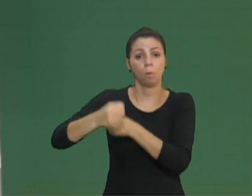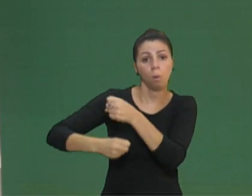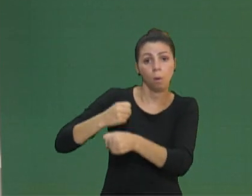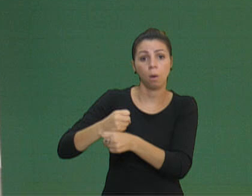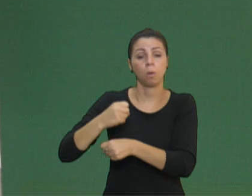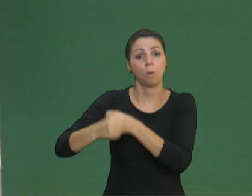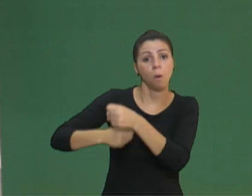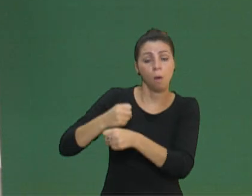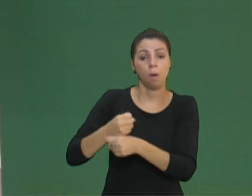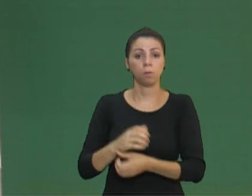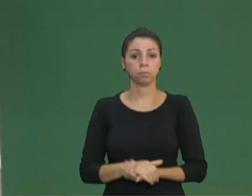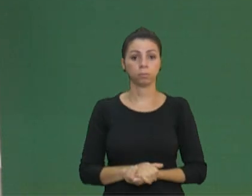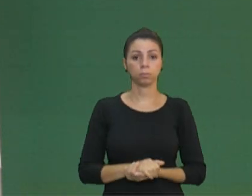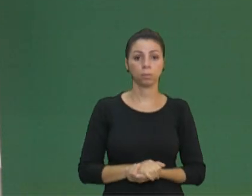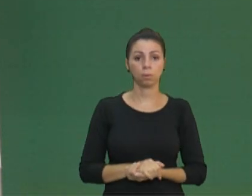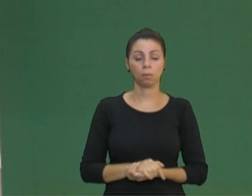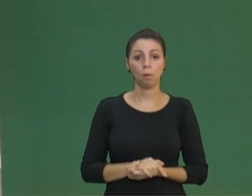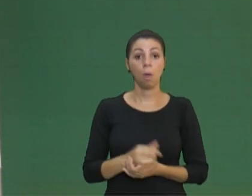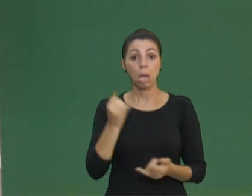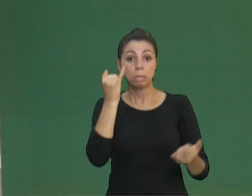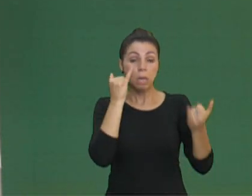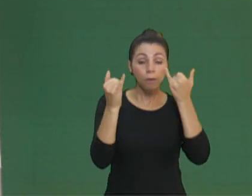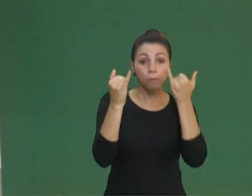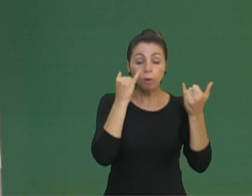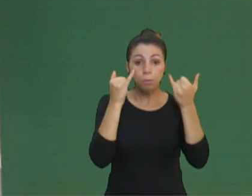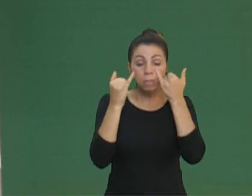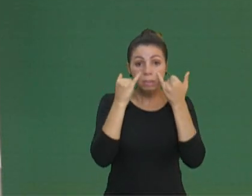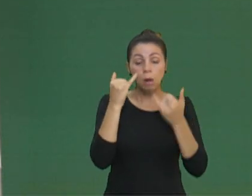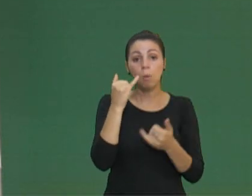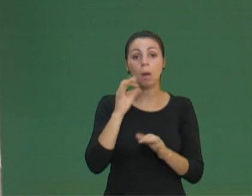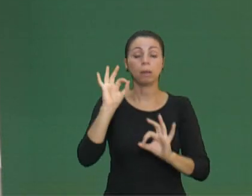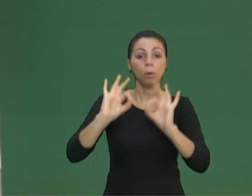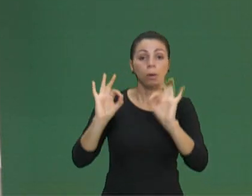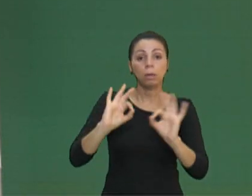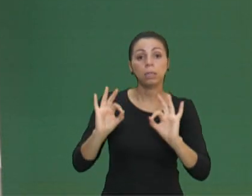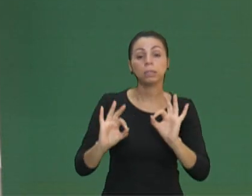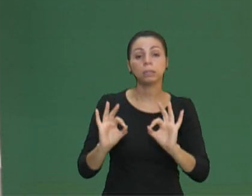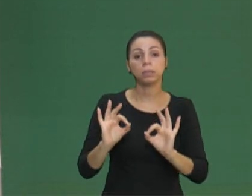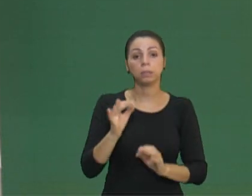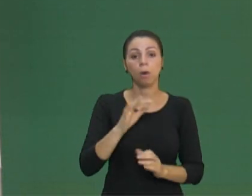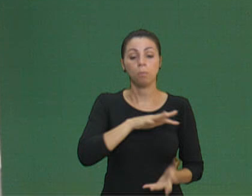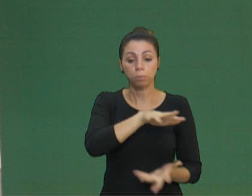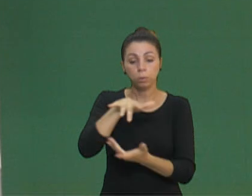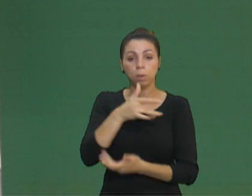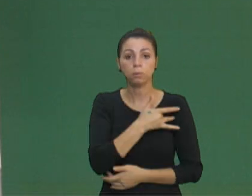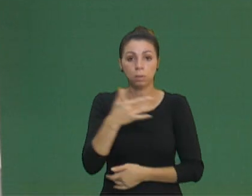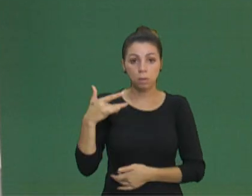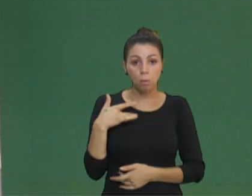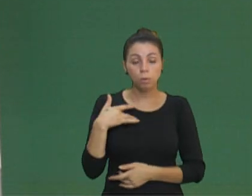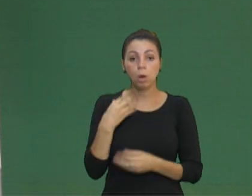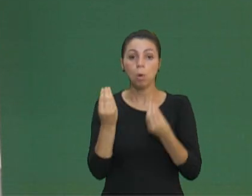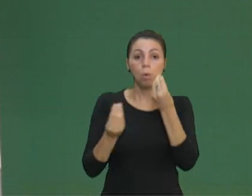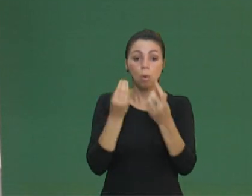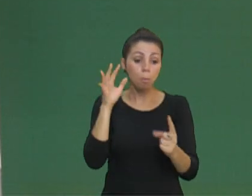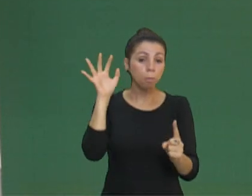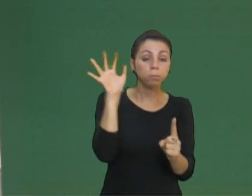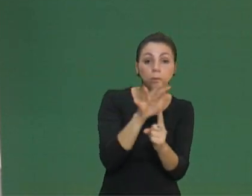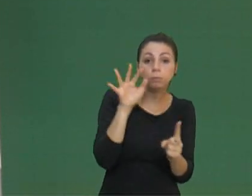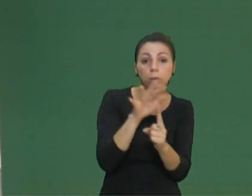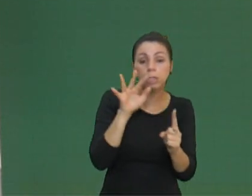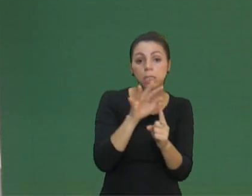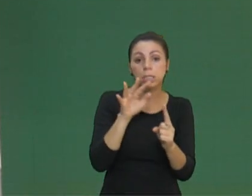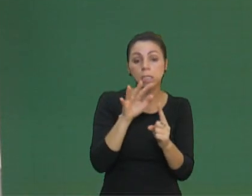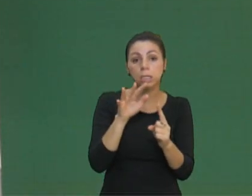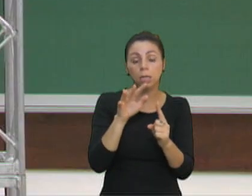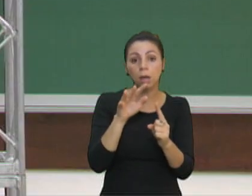Saúde, só para a gente entender o quanto o clima interfere na nossa vida, na nossa saúde, tá?